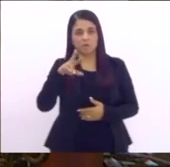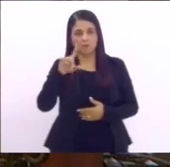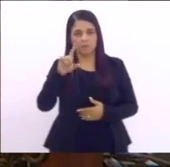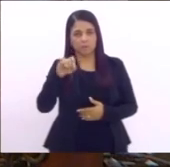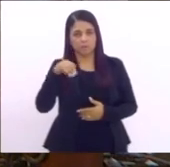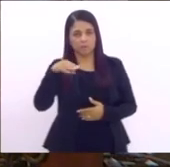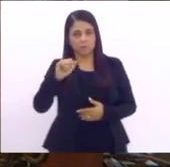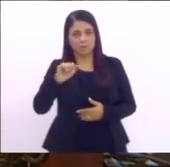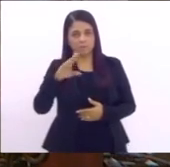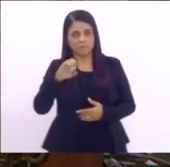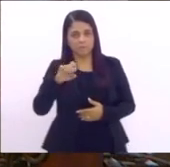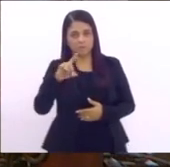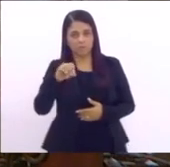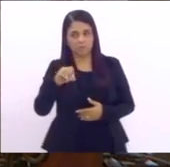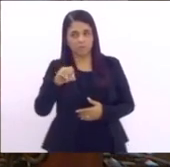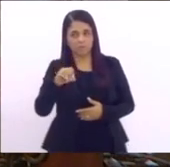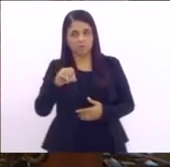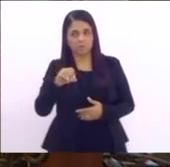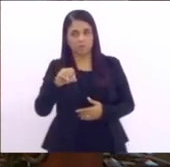Deputado Carlos Macedo, deputado